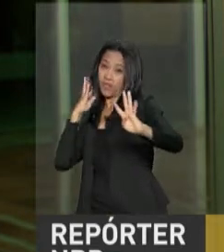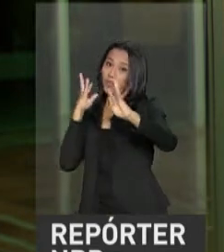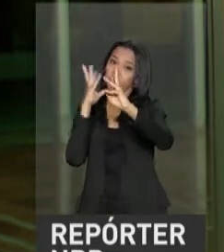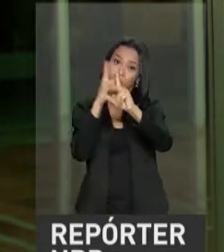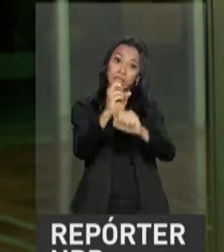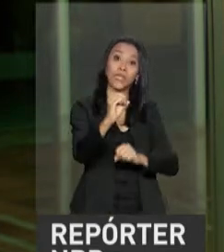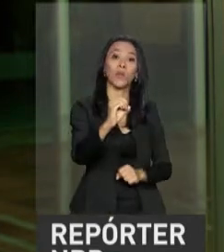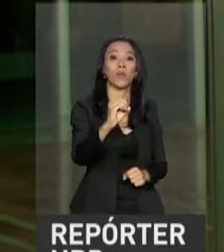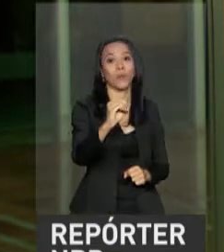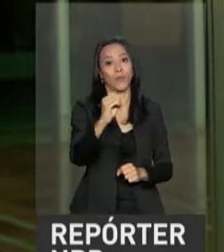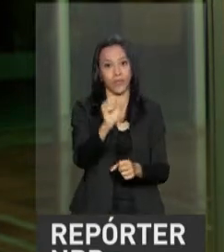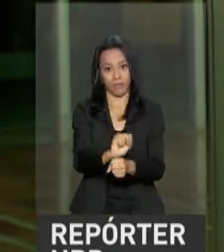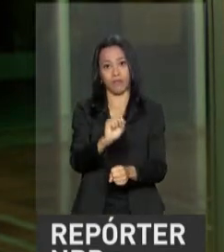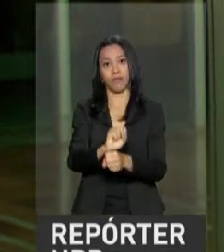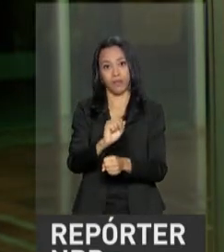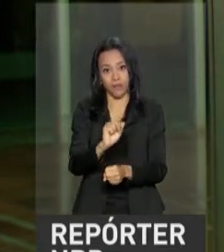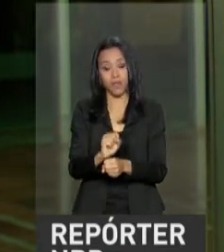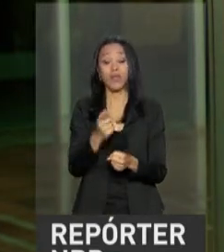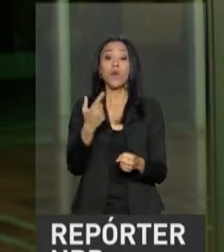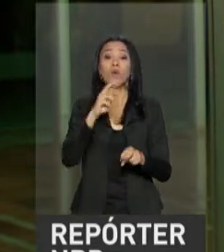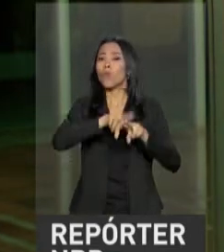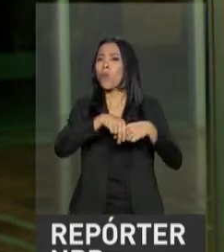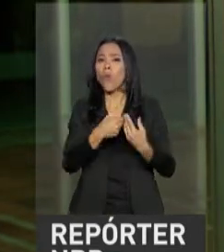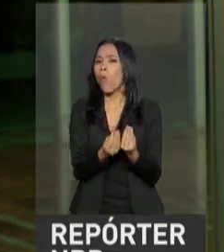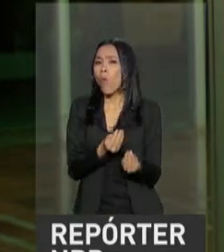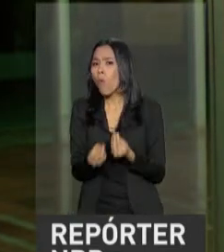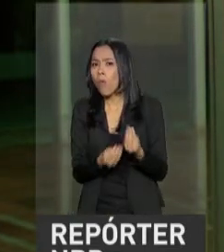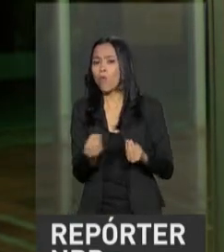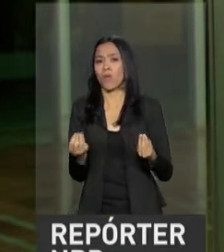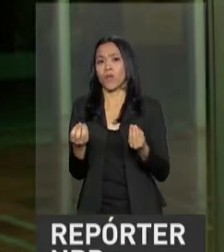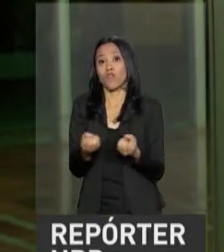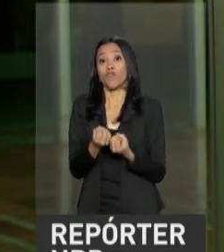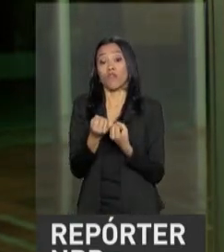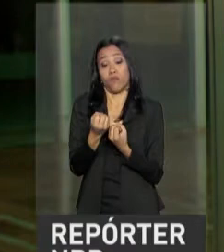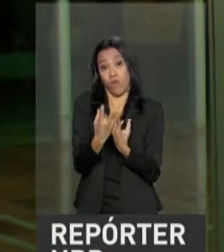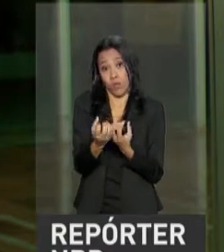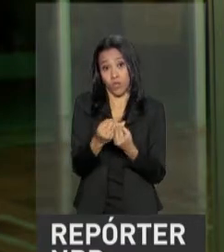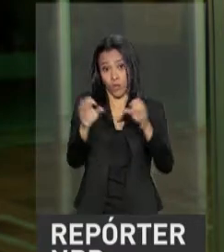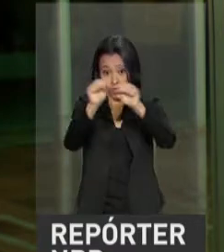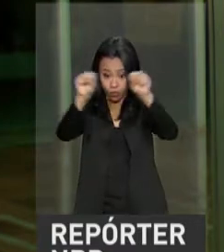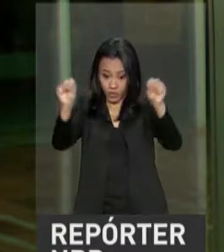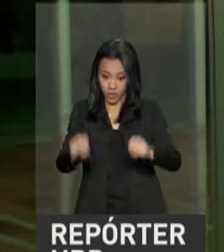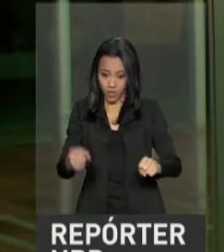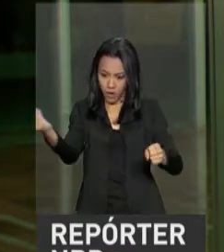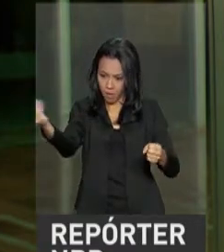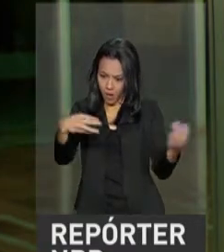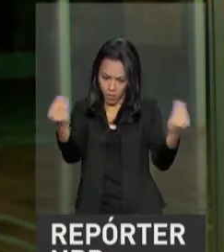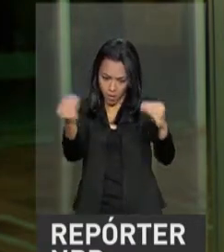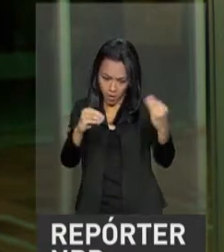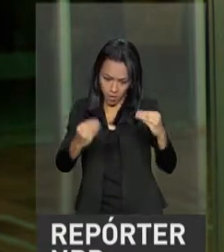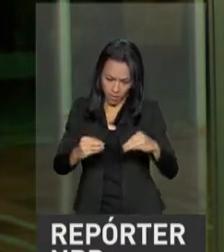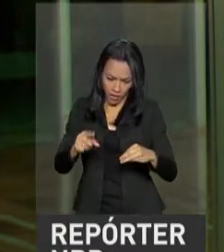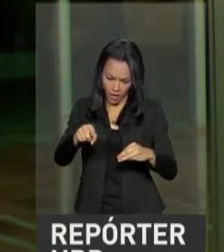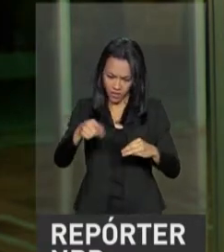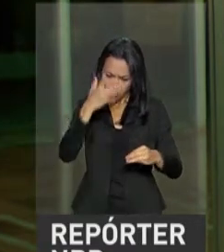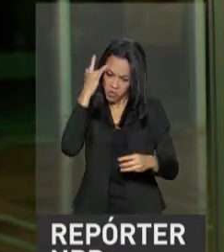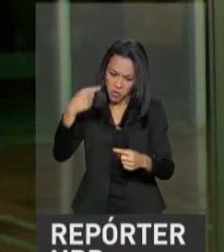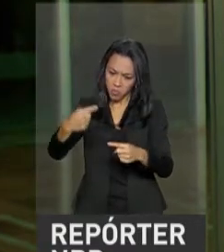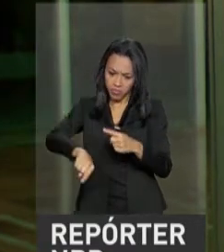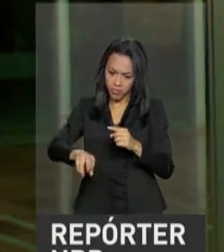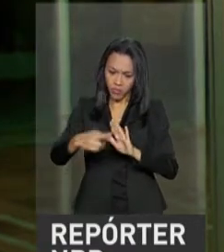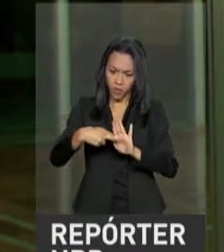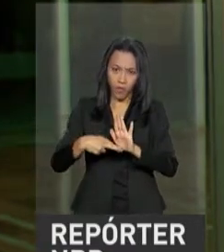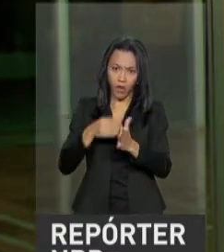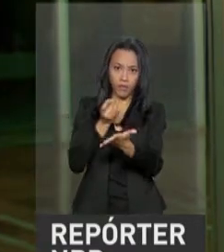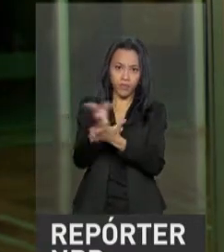o cruzamento regular de dados e informações dos beneficiários foi possível retirar pessoas que não se enquadravam nos critérios do